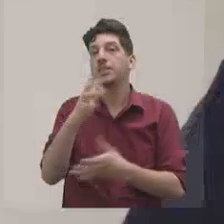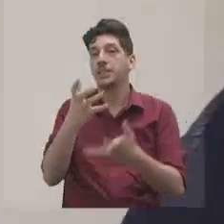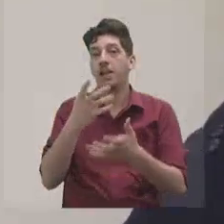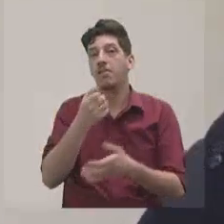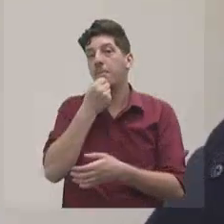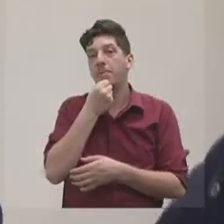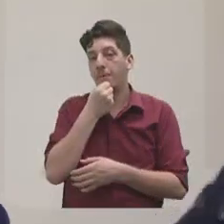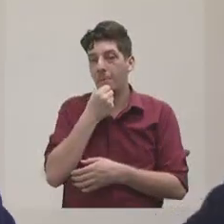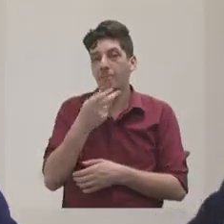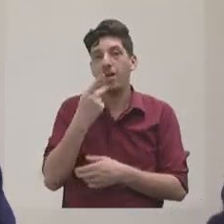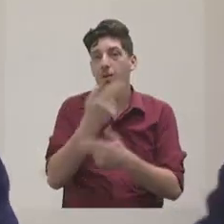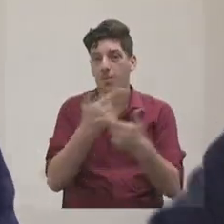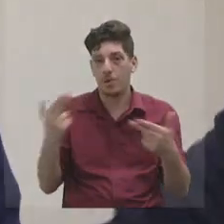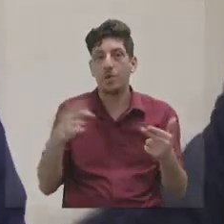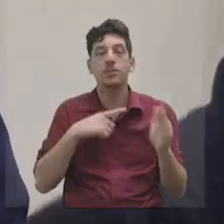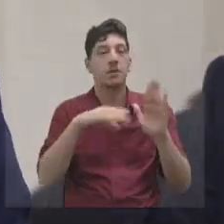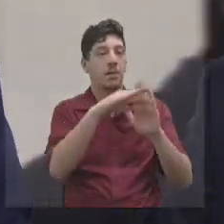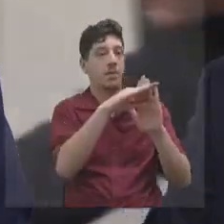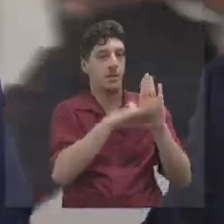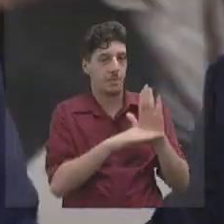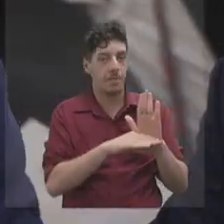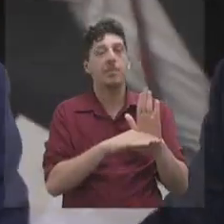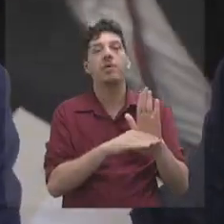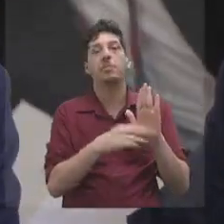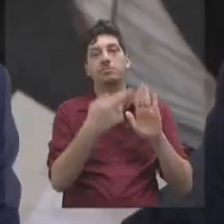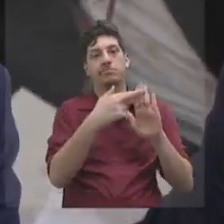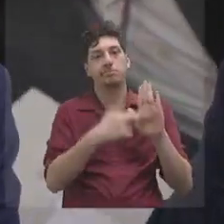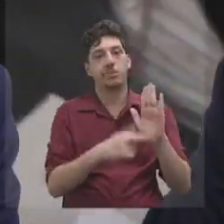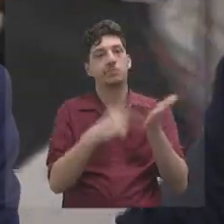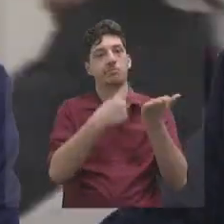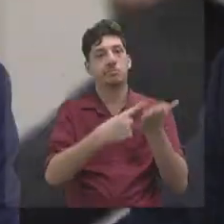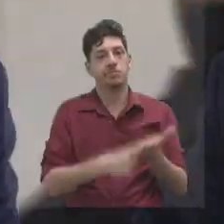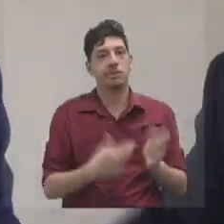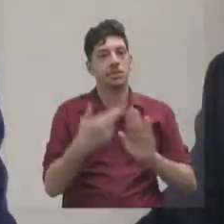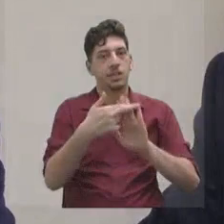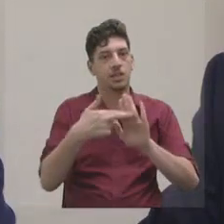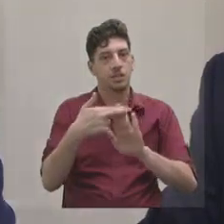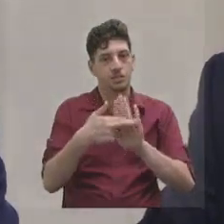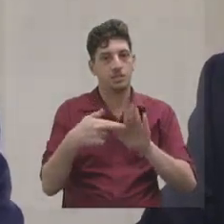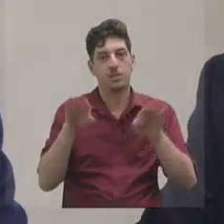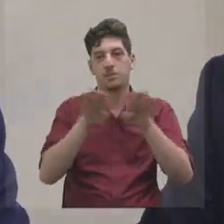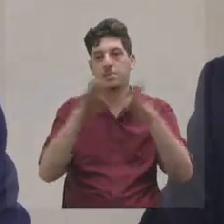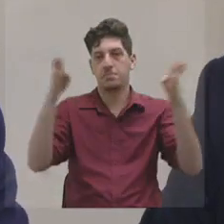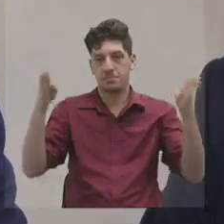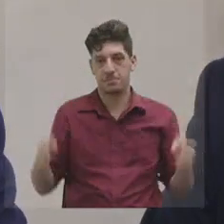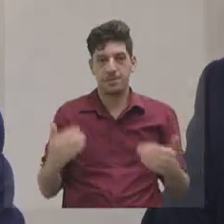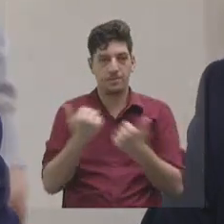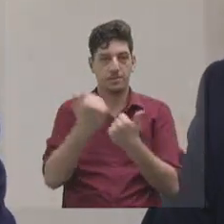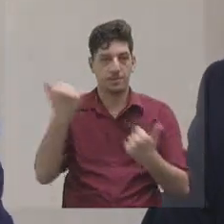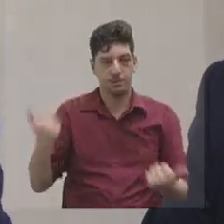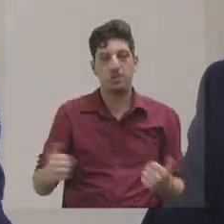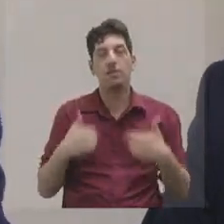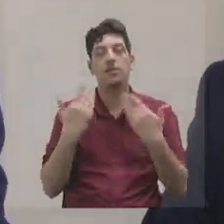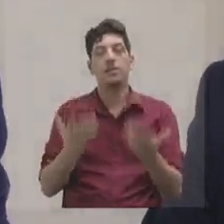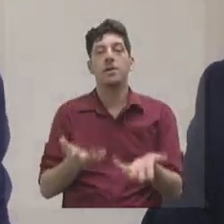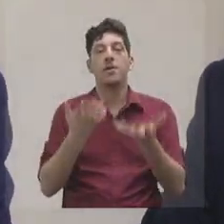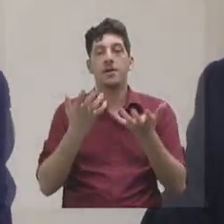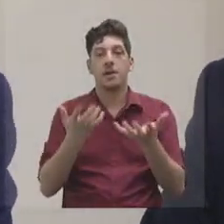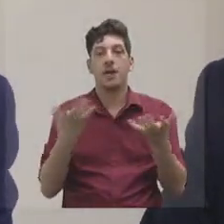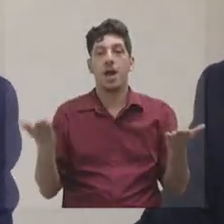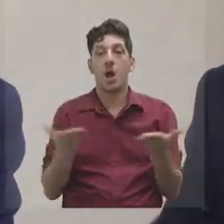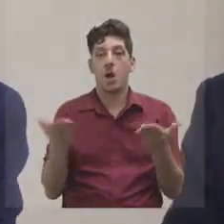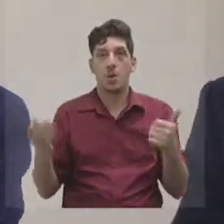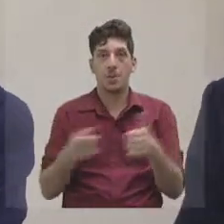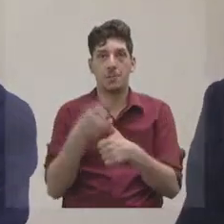seguindo a ordem e o critério já estabelecido pela resolução da mesa diretora e eu queria fazer aqui então a